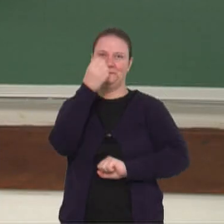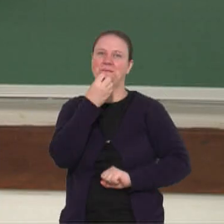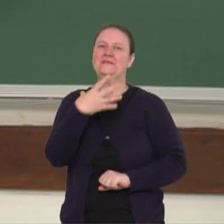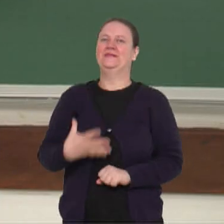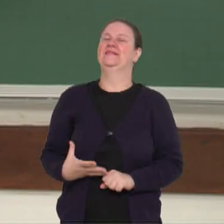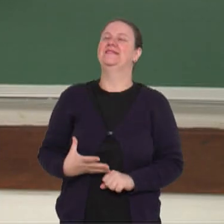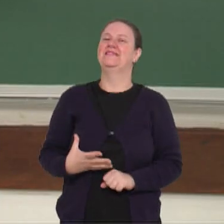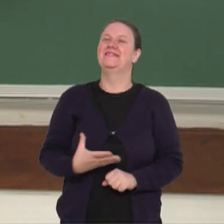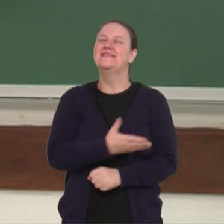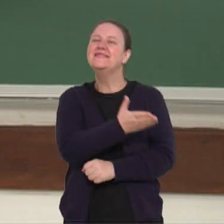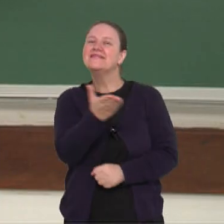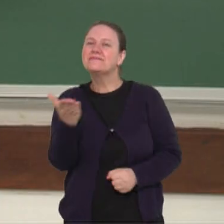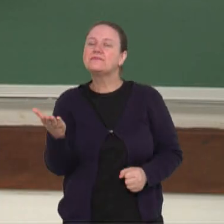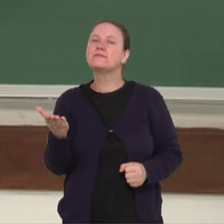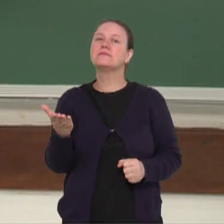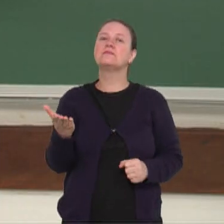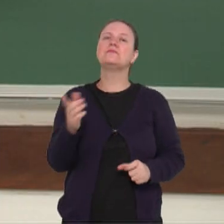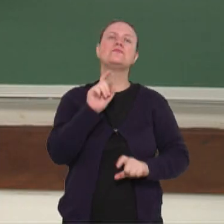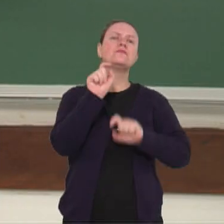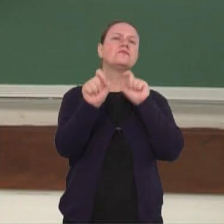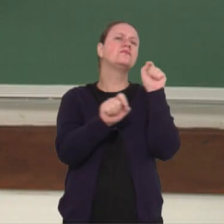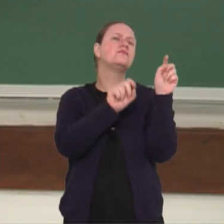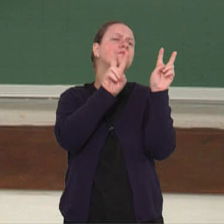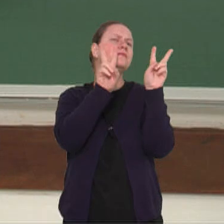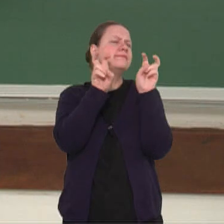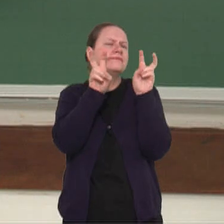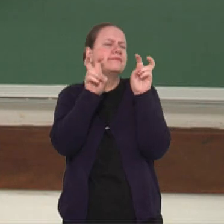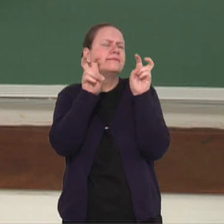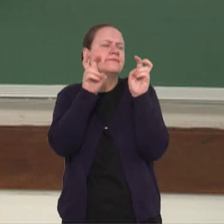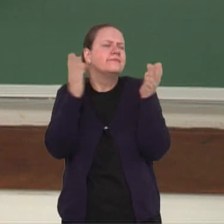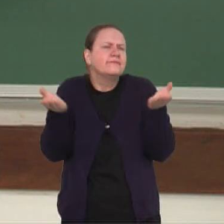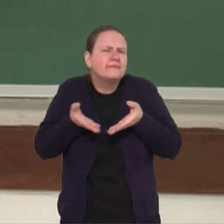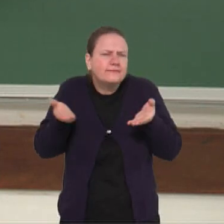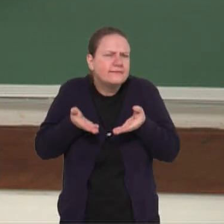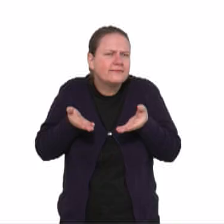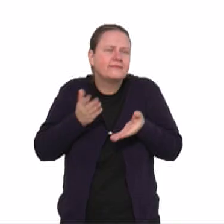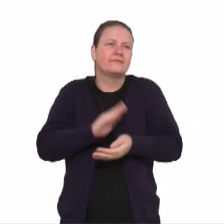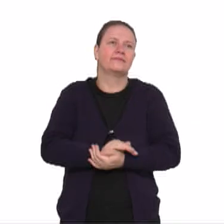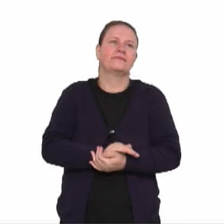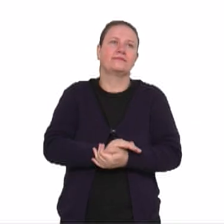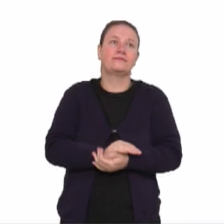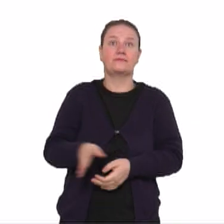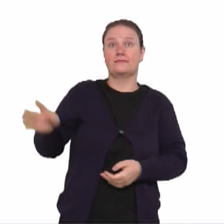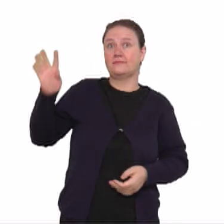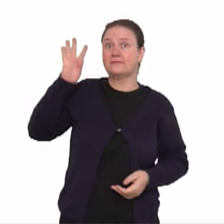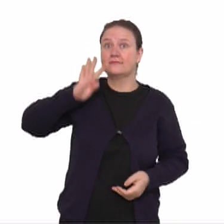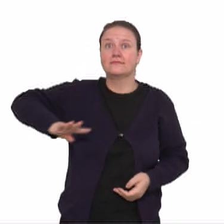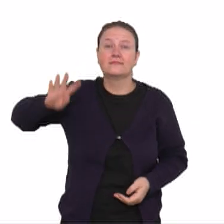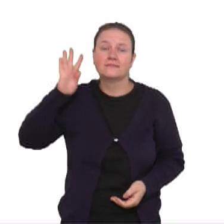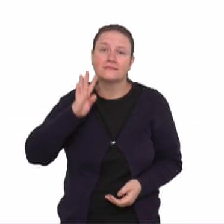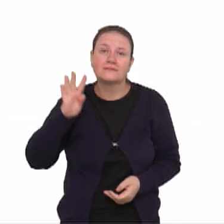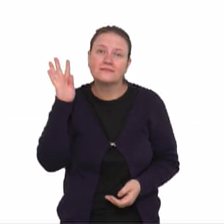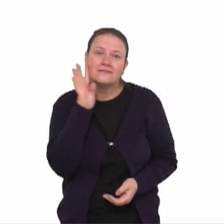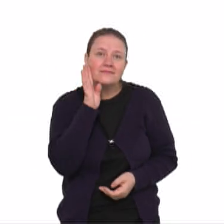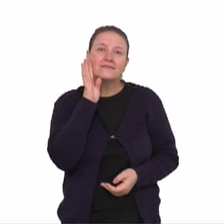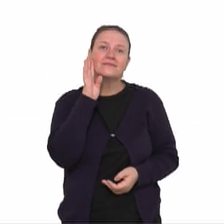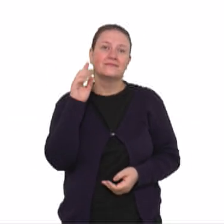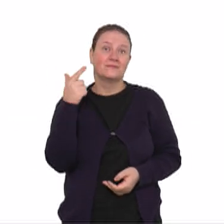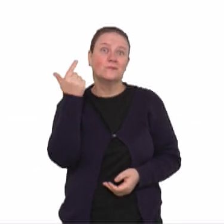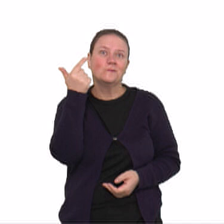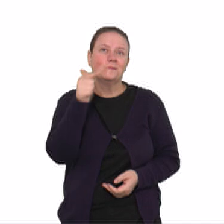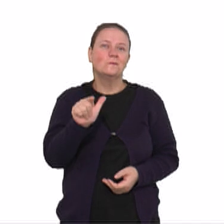galera? Então, qual que é o assunto de hoje? Que legal! Vamos dar mais